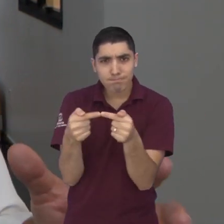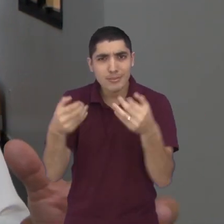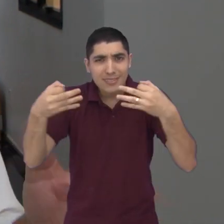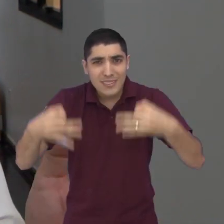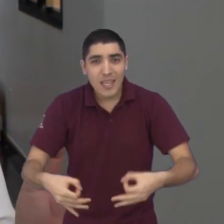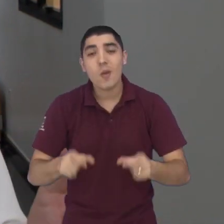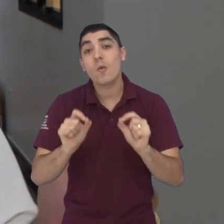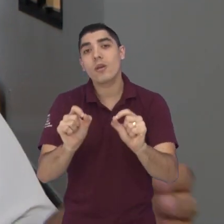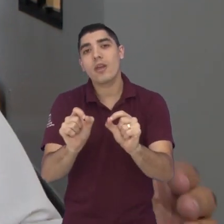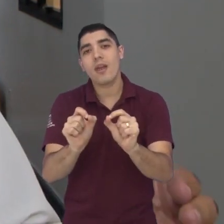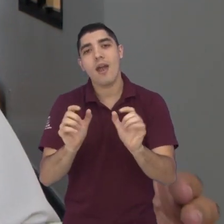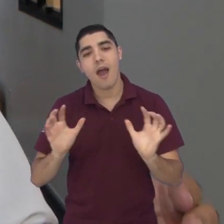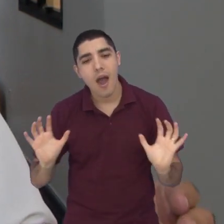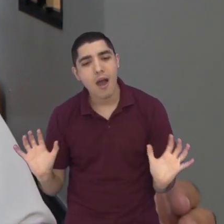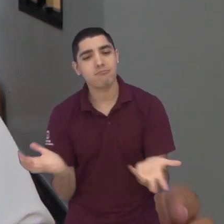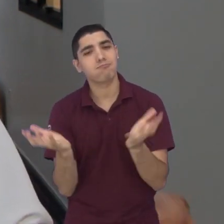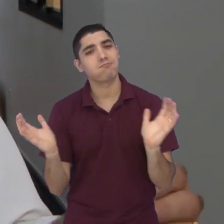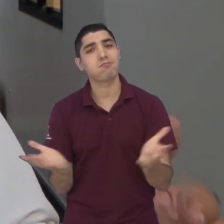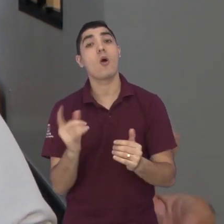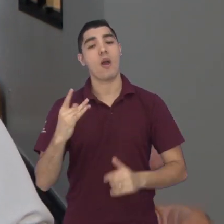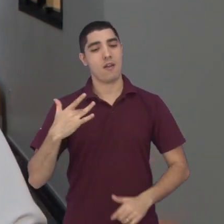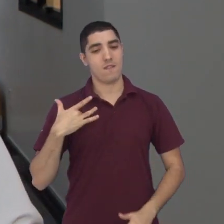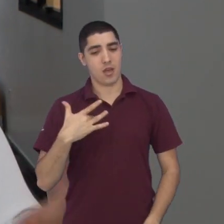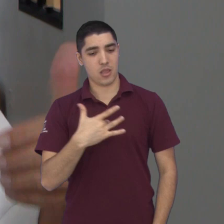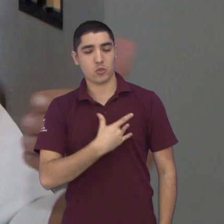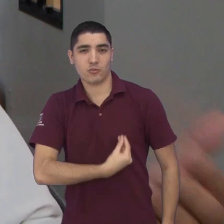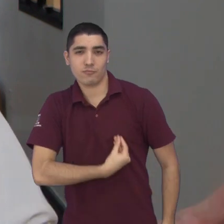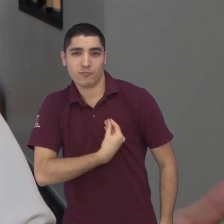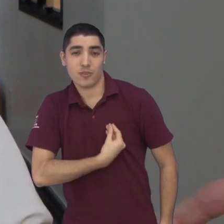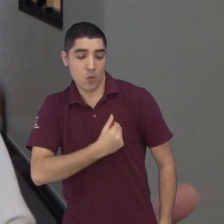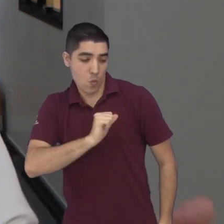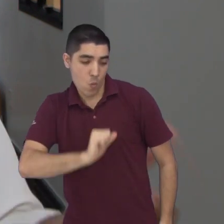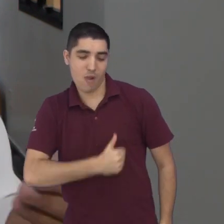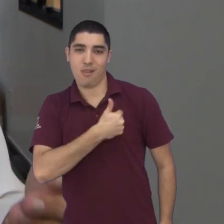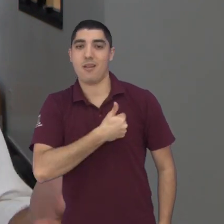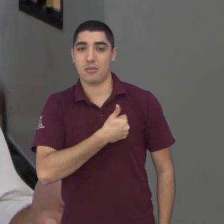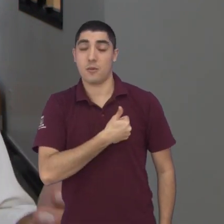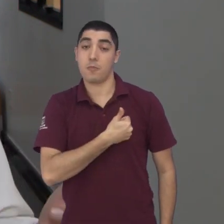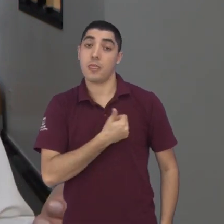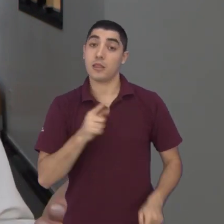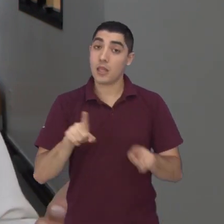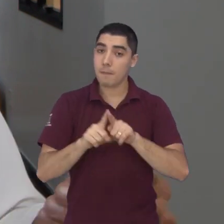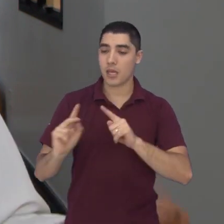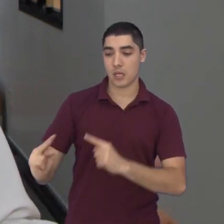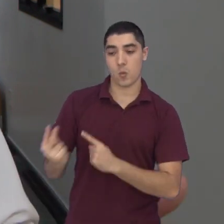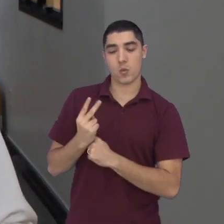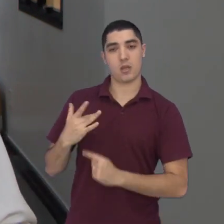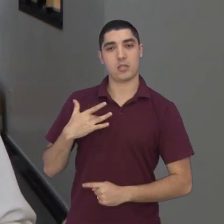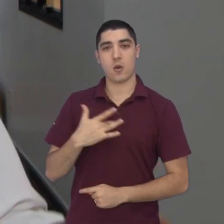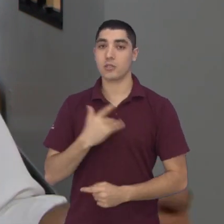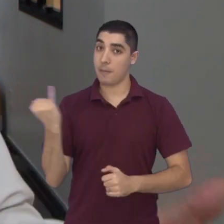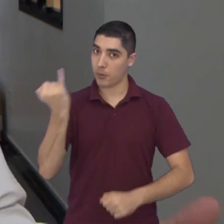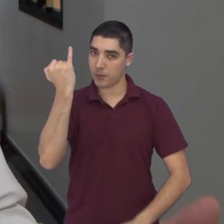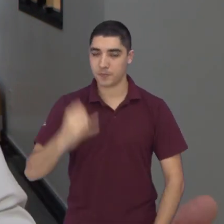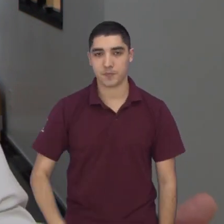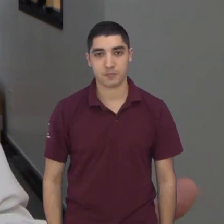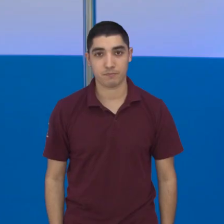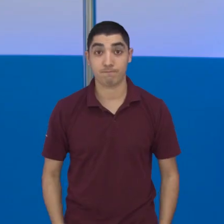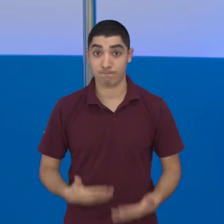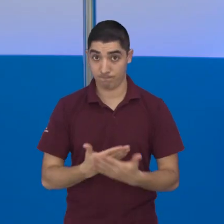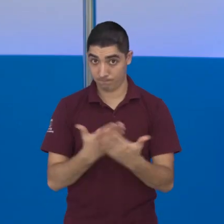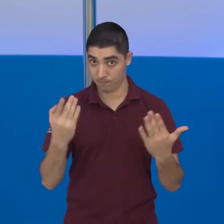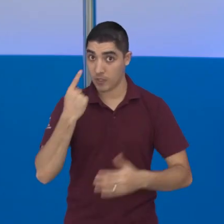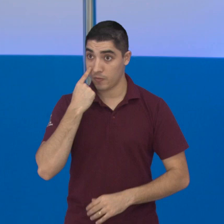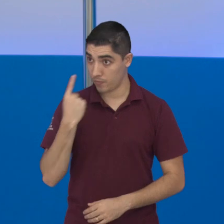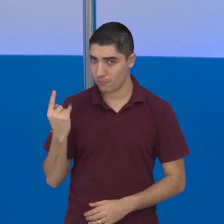ferramentas A gente ajuda muito na saúde na qualidade de vida na prevenção né na área da saúde que é muito importante para a população